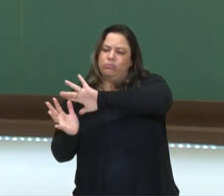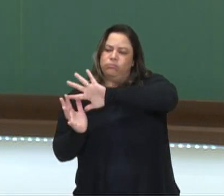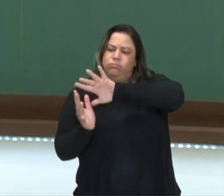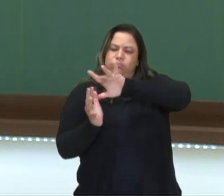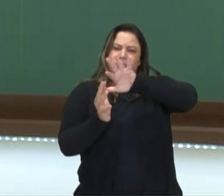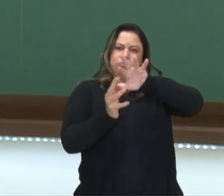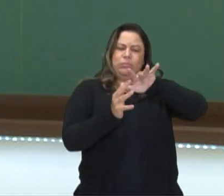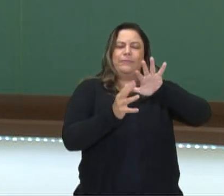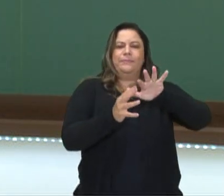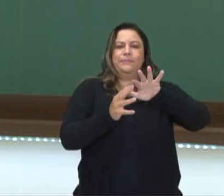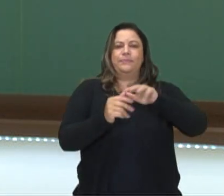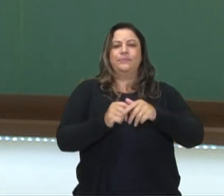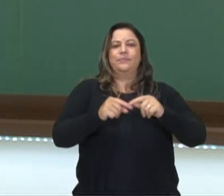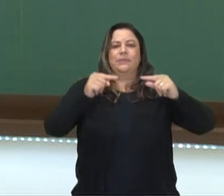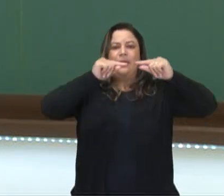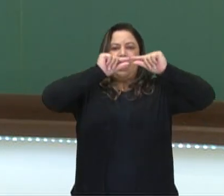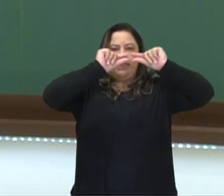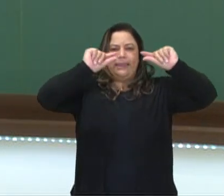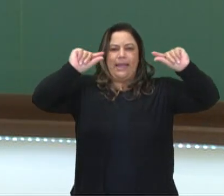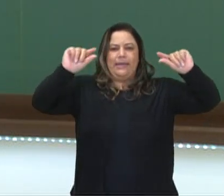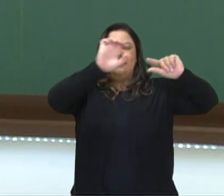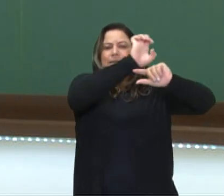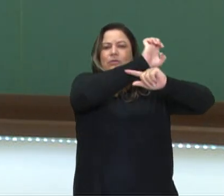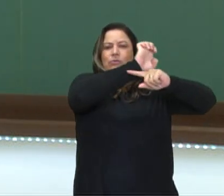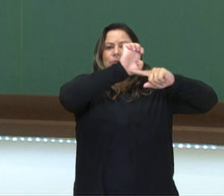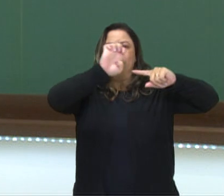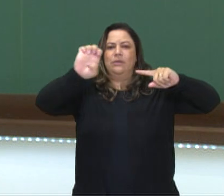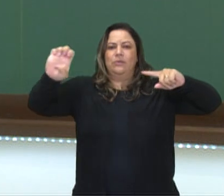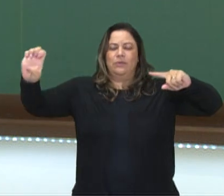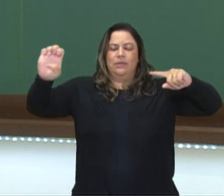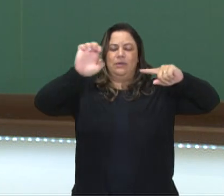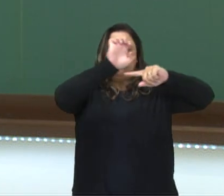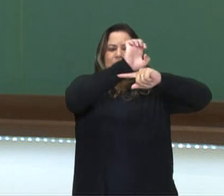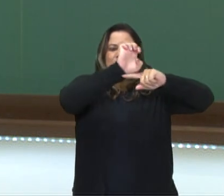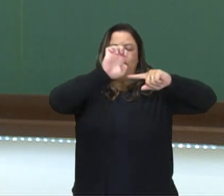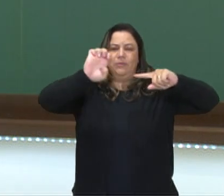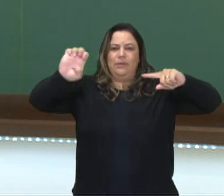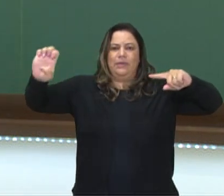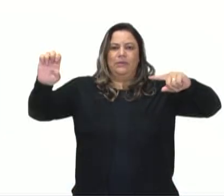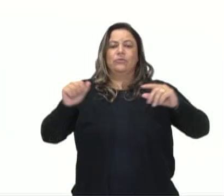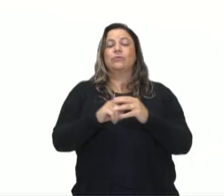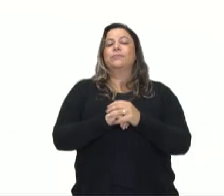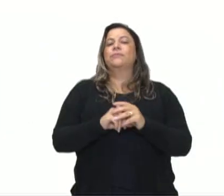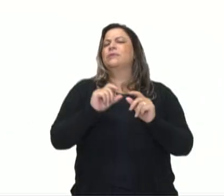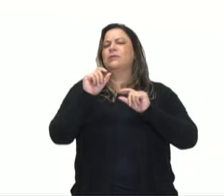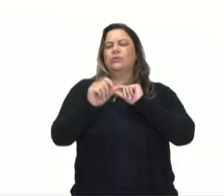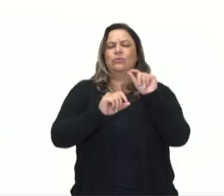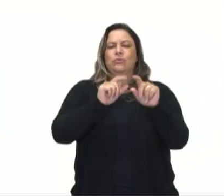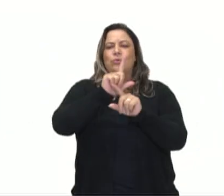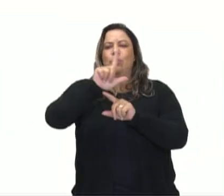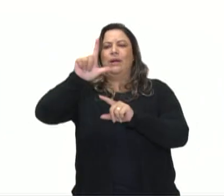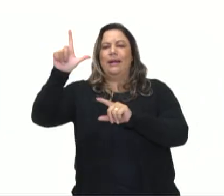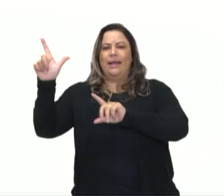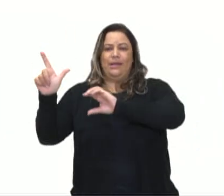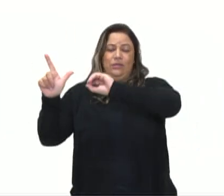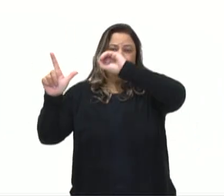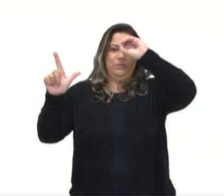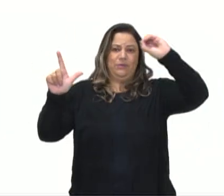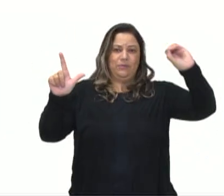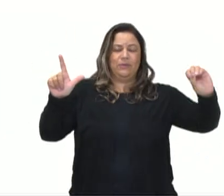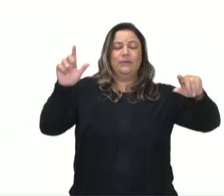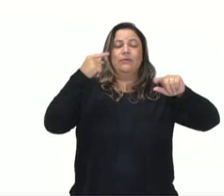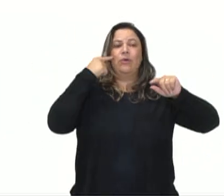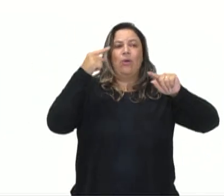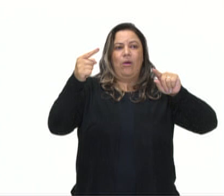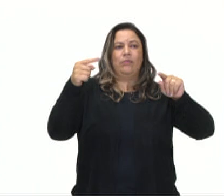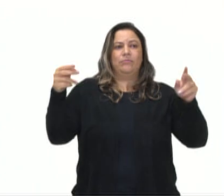na linha do Equador, e estes ventos indo do leste para o oeste. Então, estes ventos vão